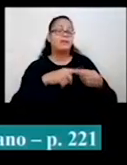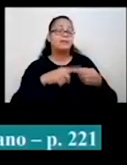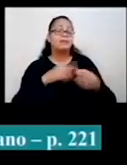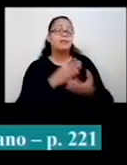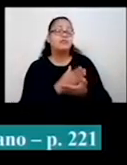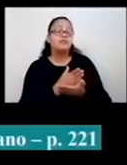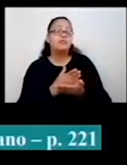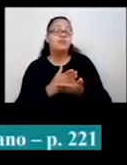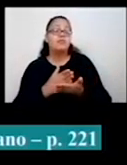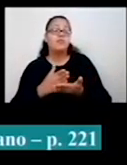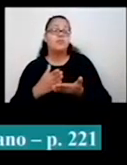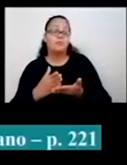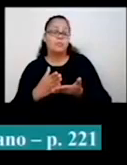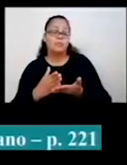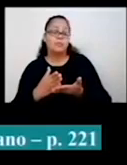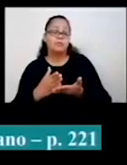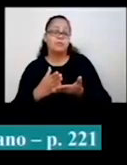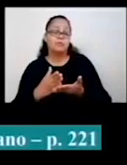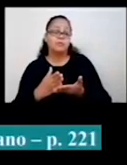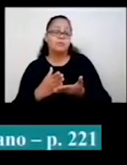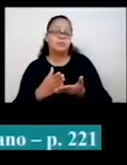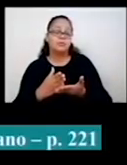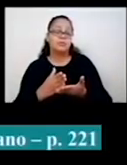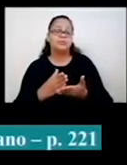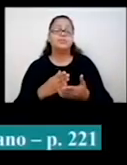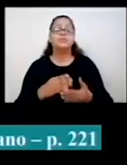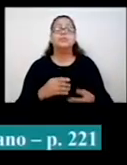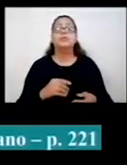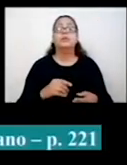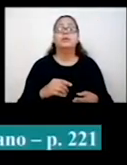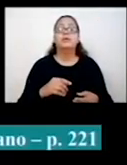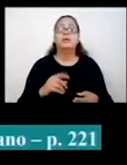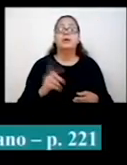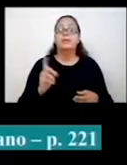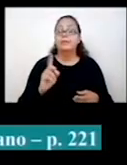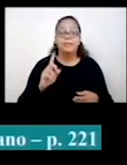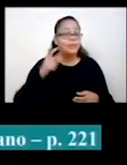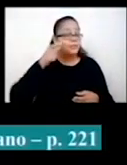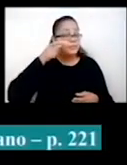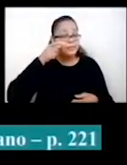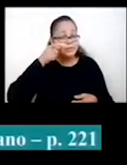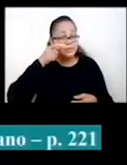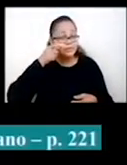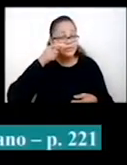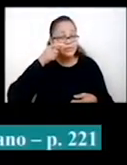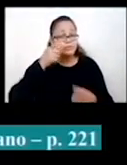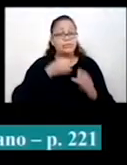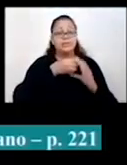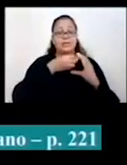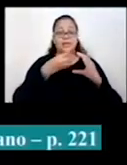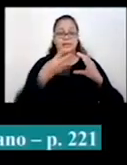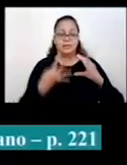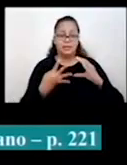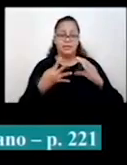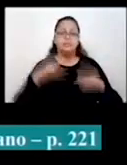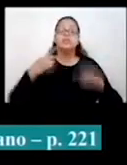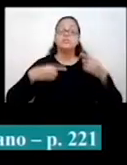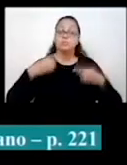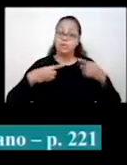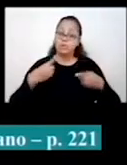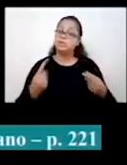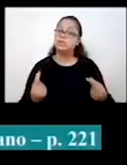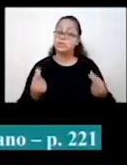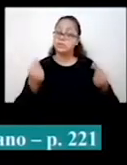as suas particularidades naturais. Então, aqui no sítio urbano, a gente não observa as